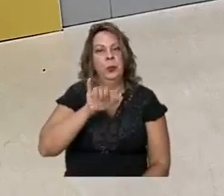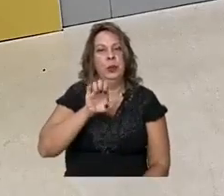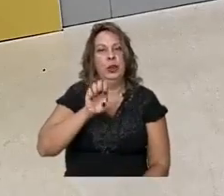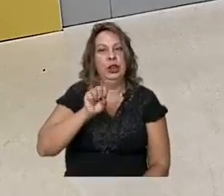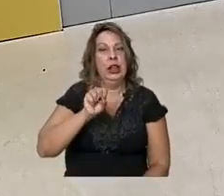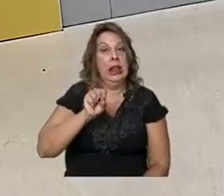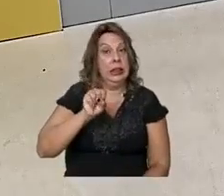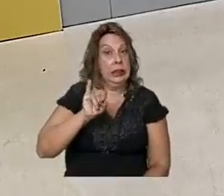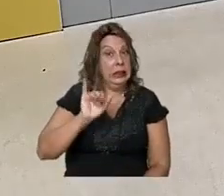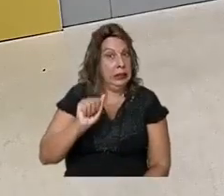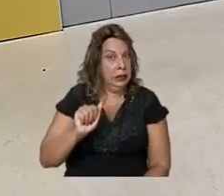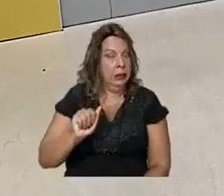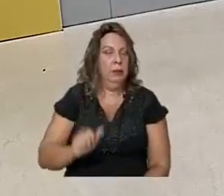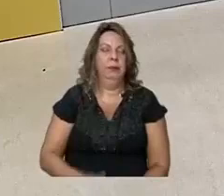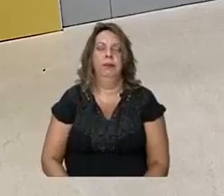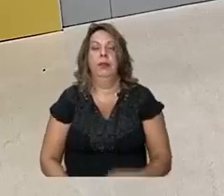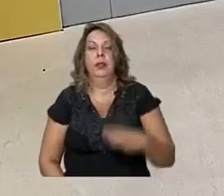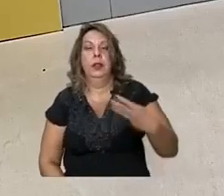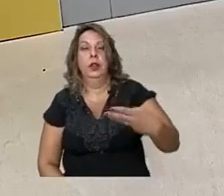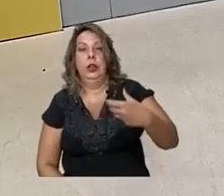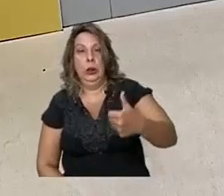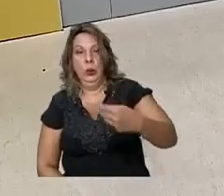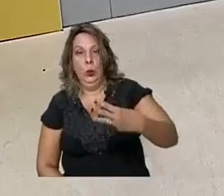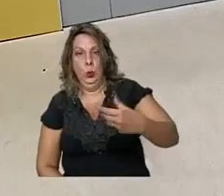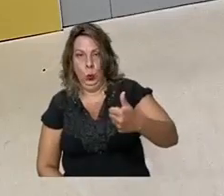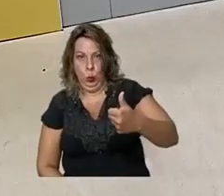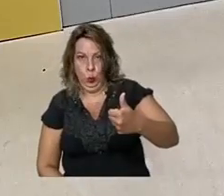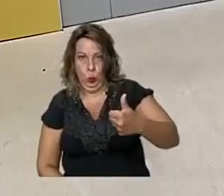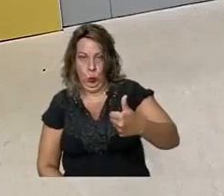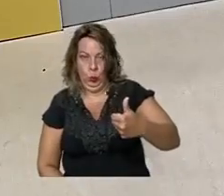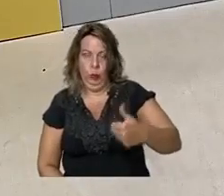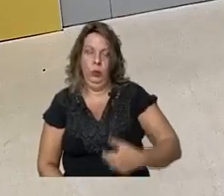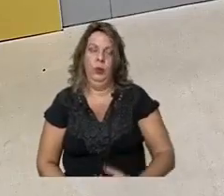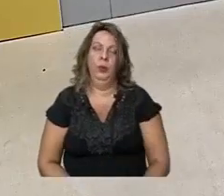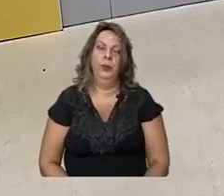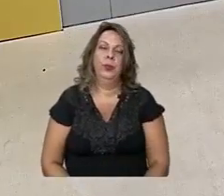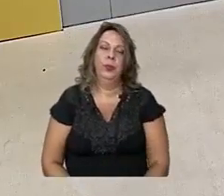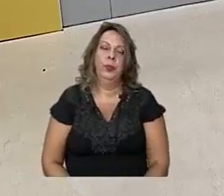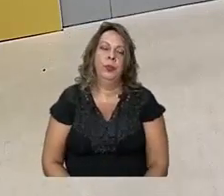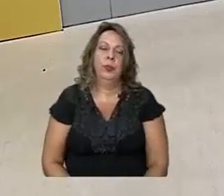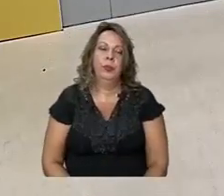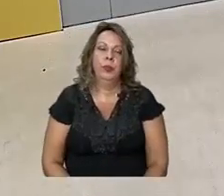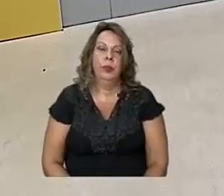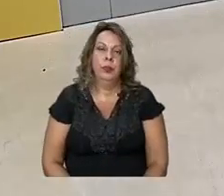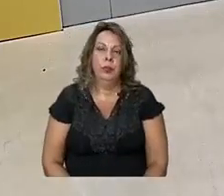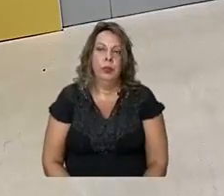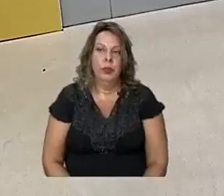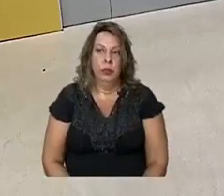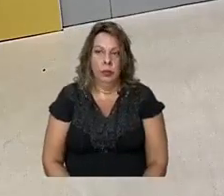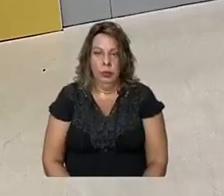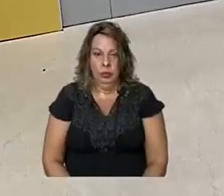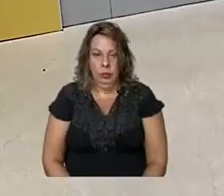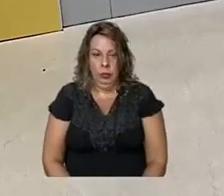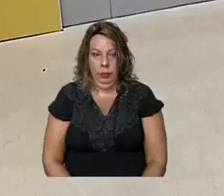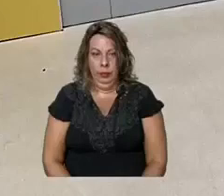pra você. Número 31, 31, 31. 31, 31,